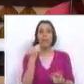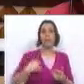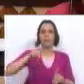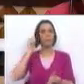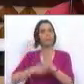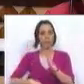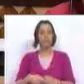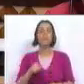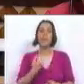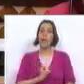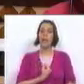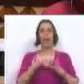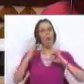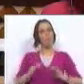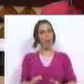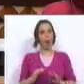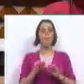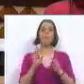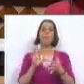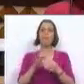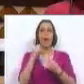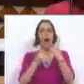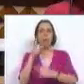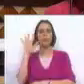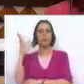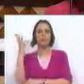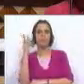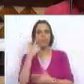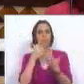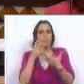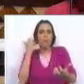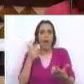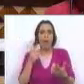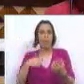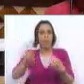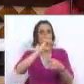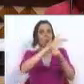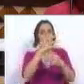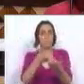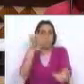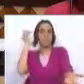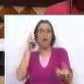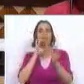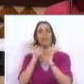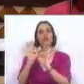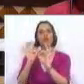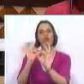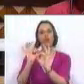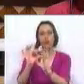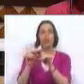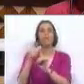Confere-se uma identidade própria a indivíduos arbóreos que se destacam dos demais e à sua preservação,